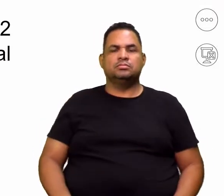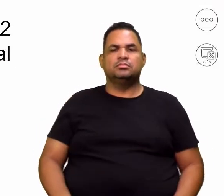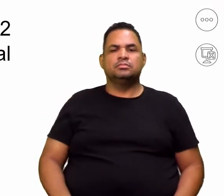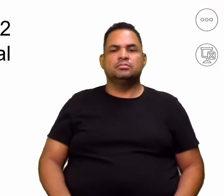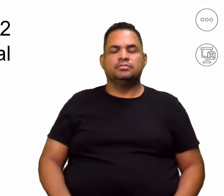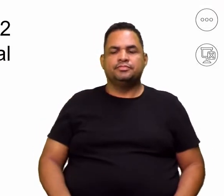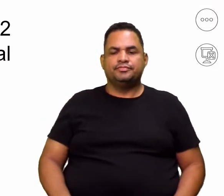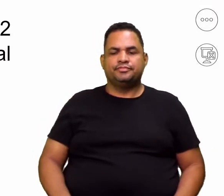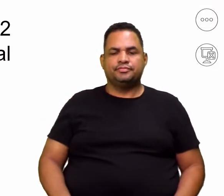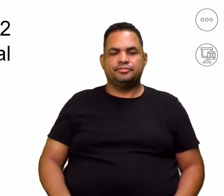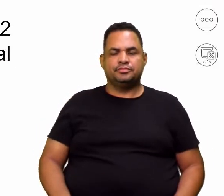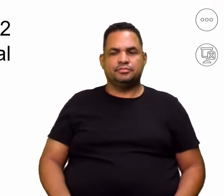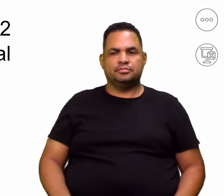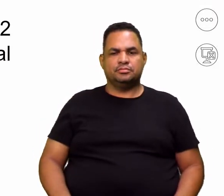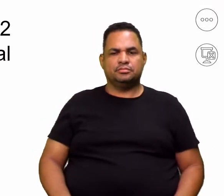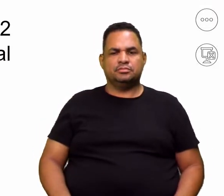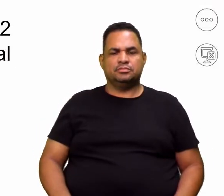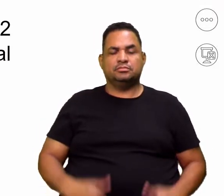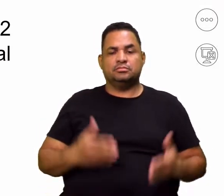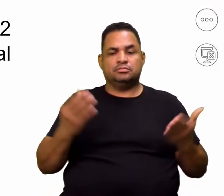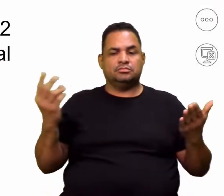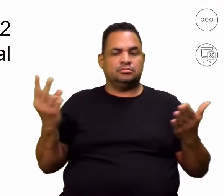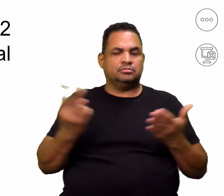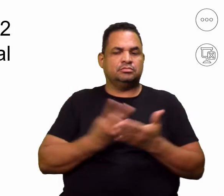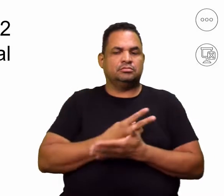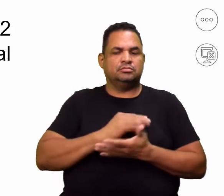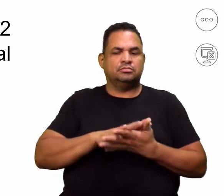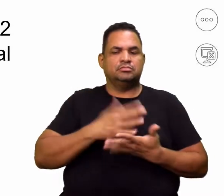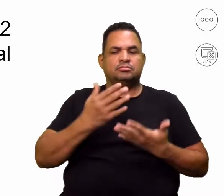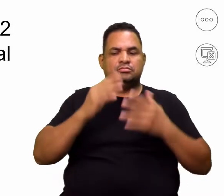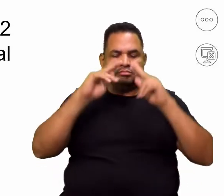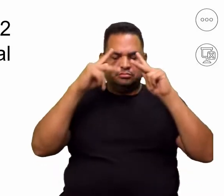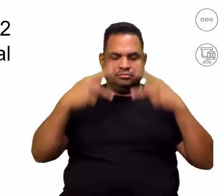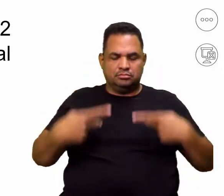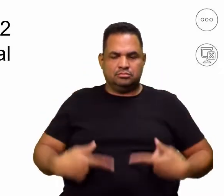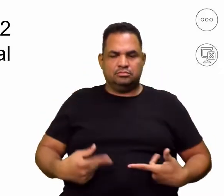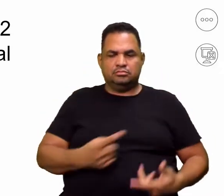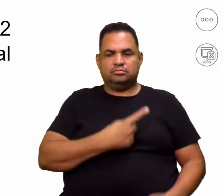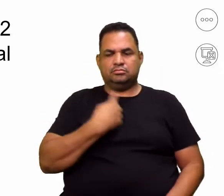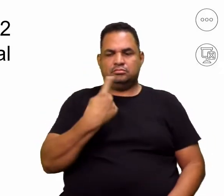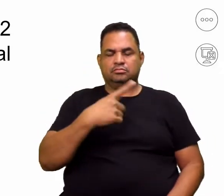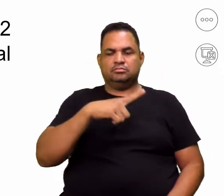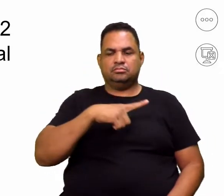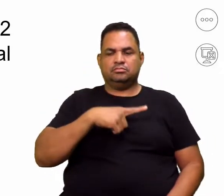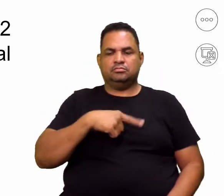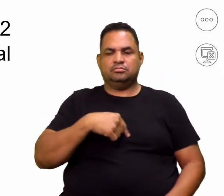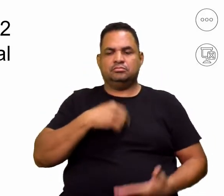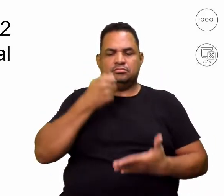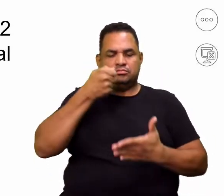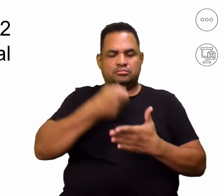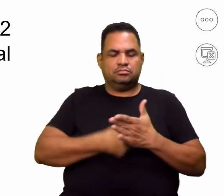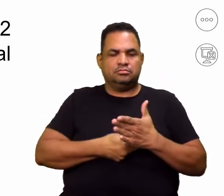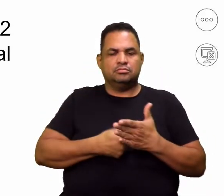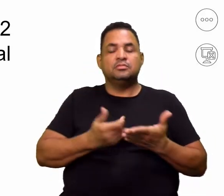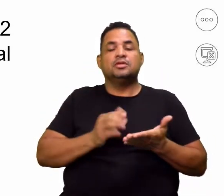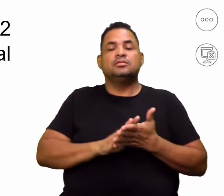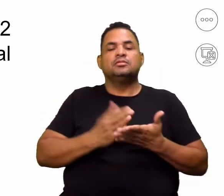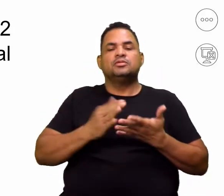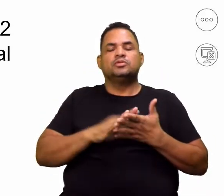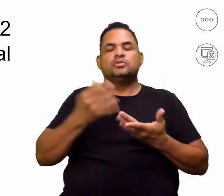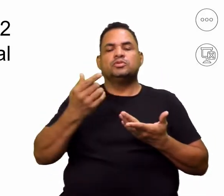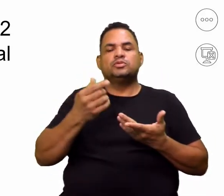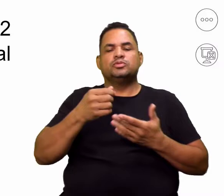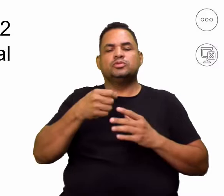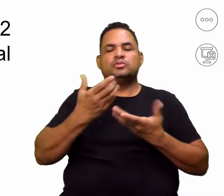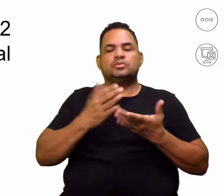iguais, são homogaméticos. Isso ocorre na espécie humana. Nós temos essa determinação do sexo a